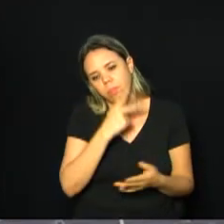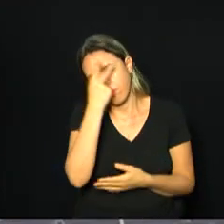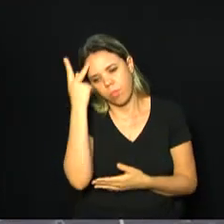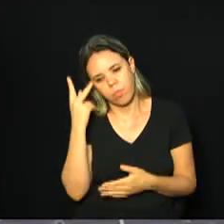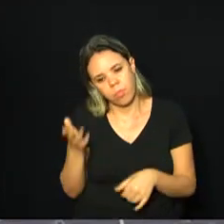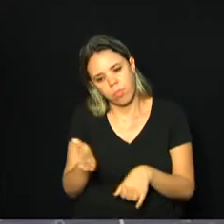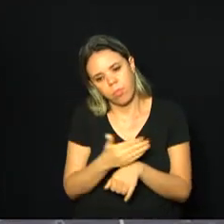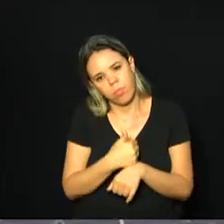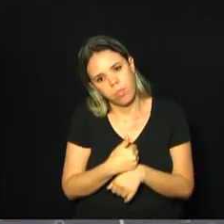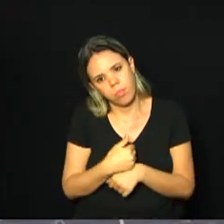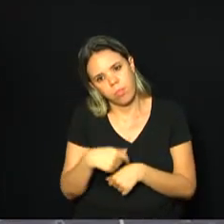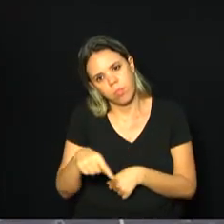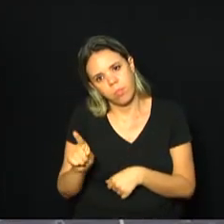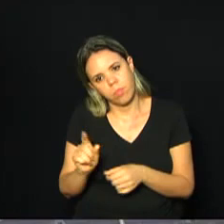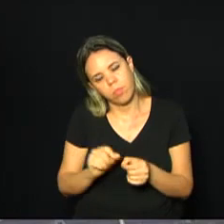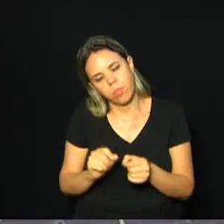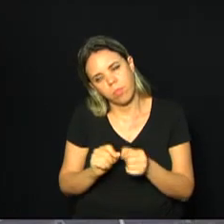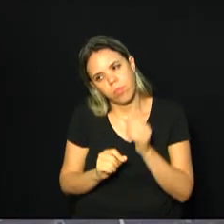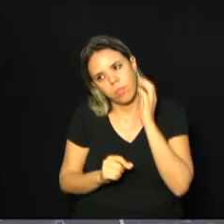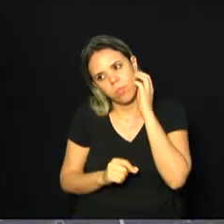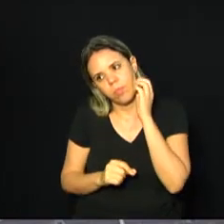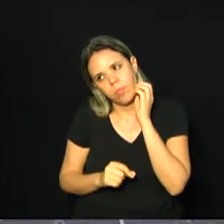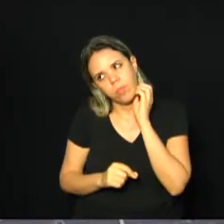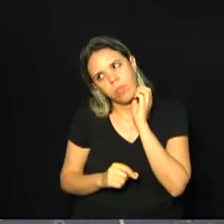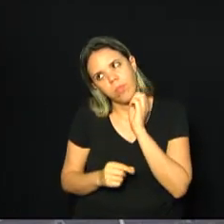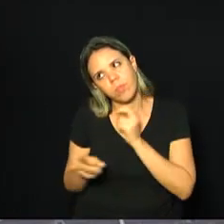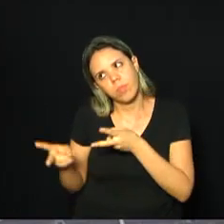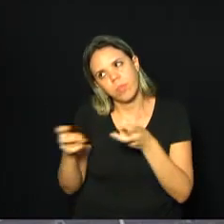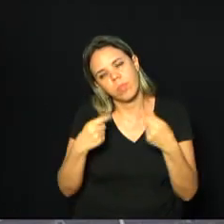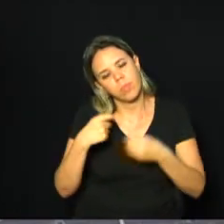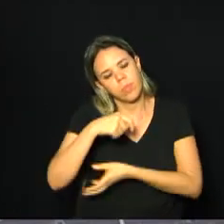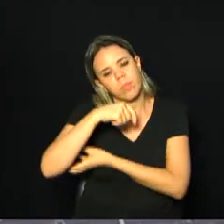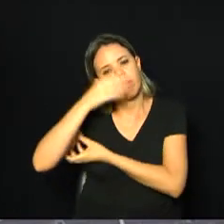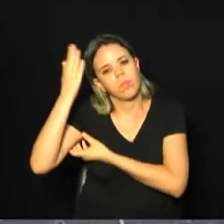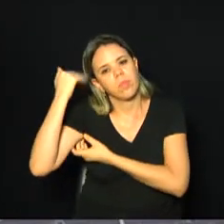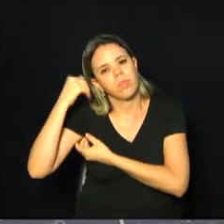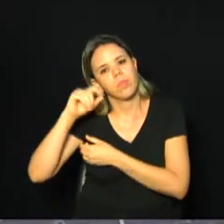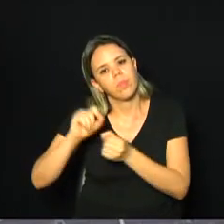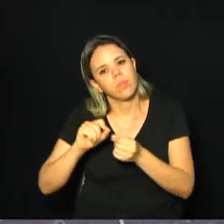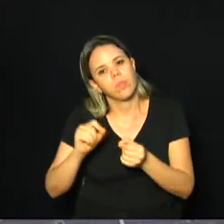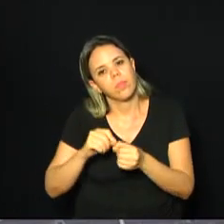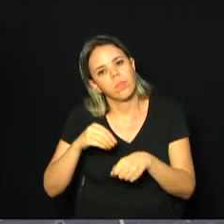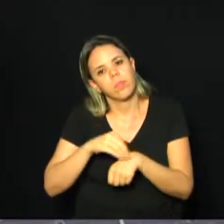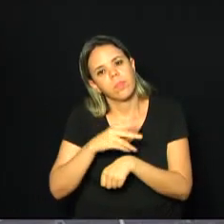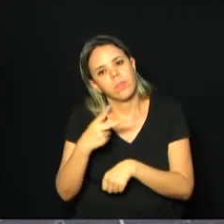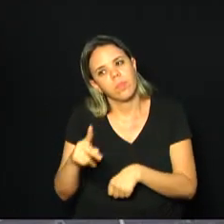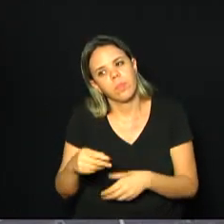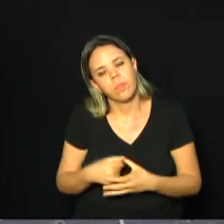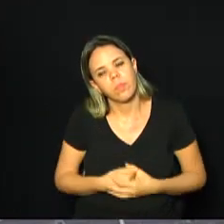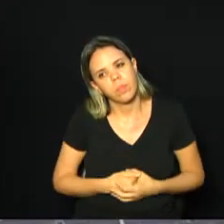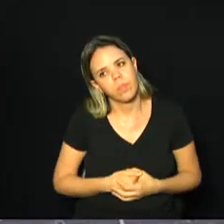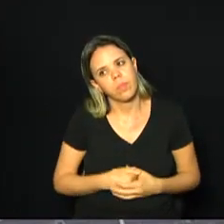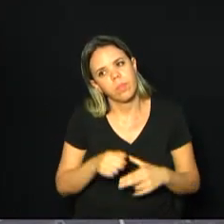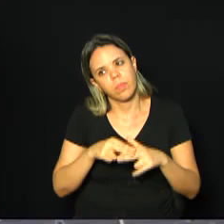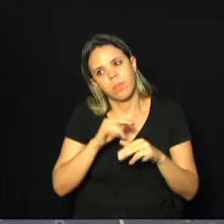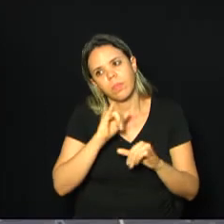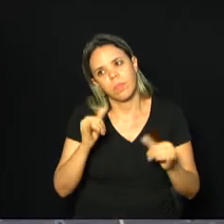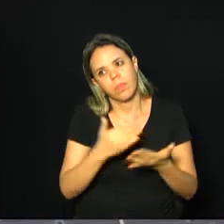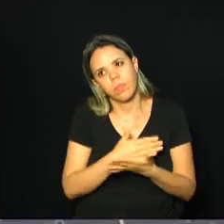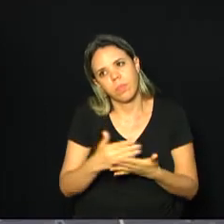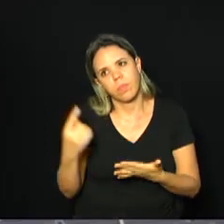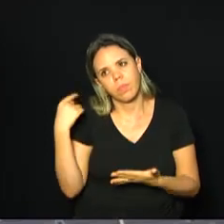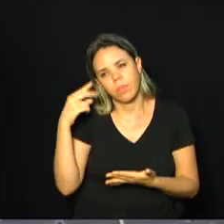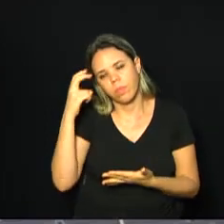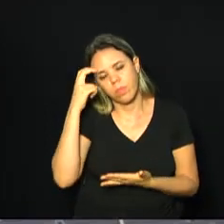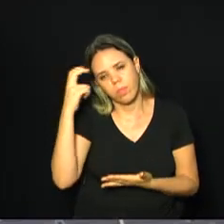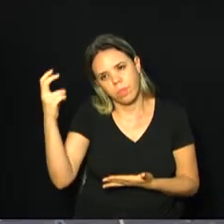antes dela se direcionar, já faça uma previsão do que ela precisa saber e passar para ela. É por isso que eu disse lá no início, a